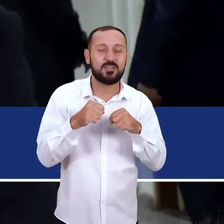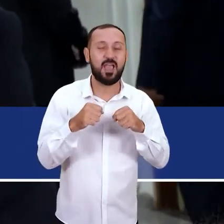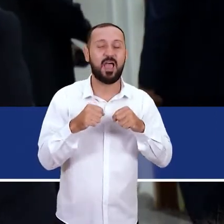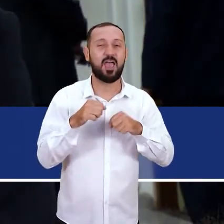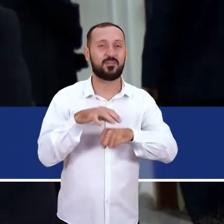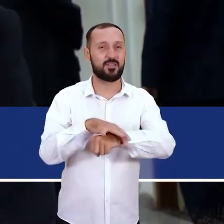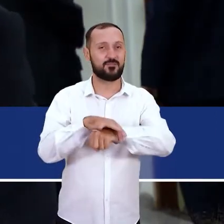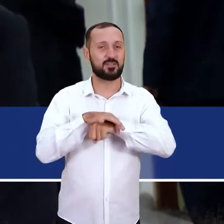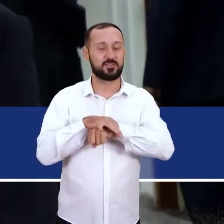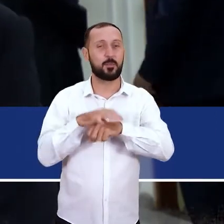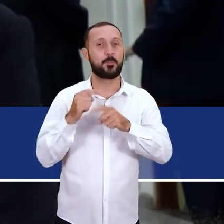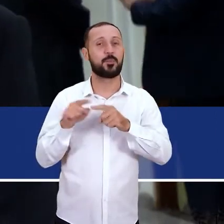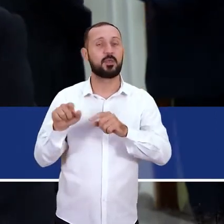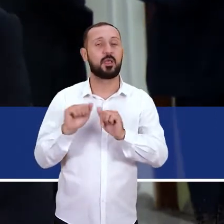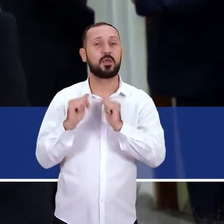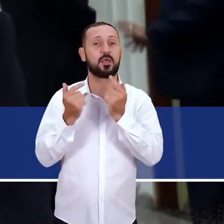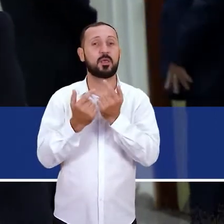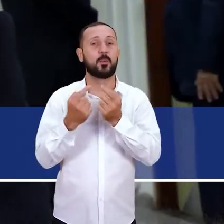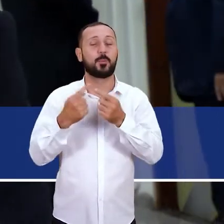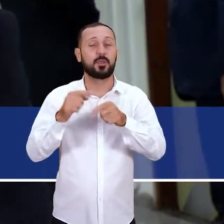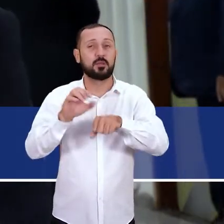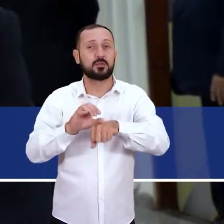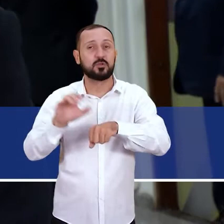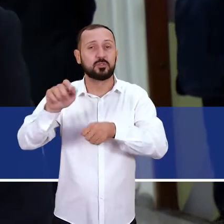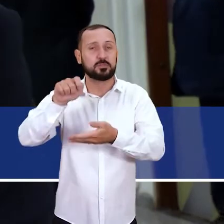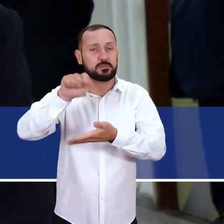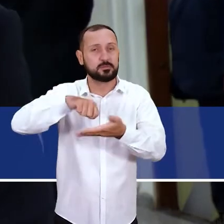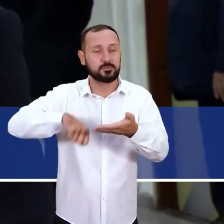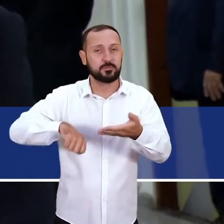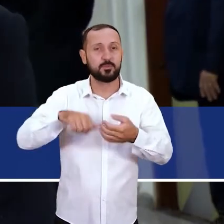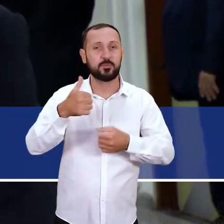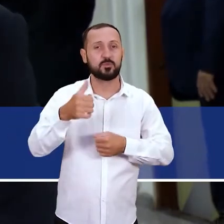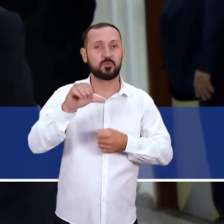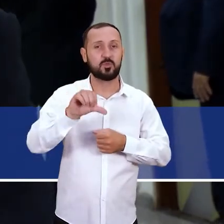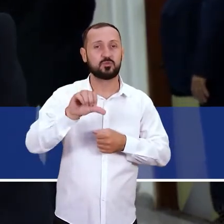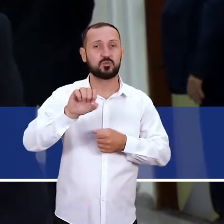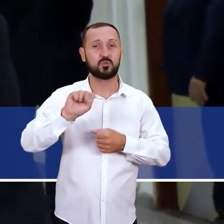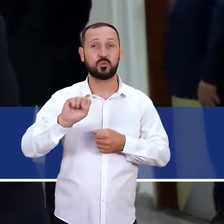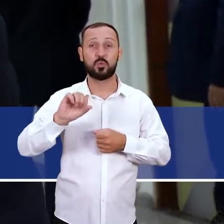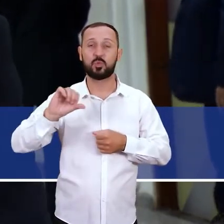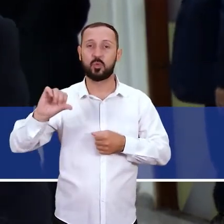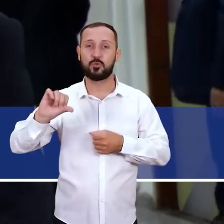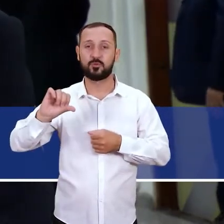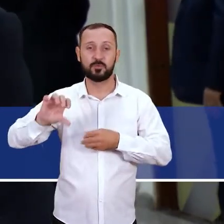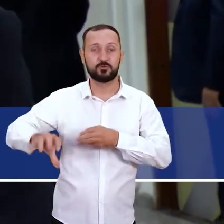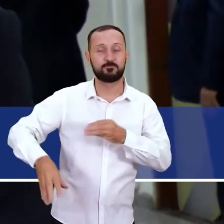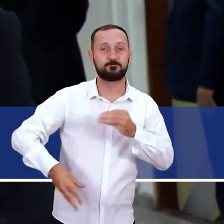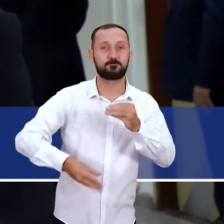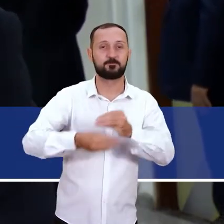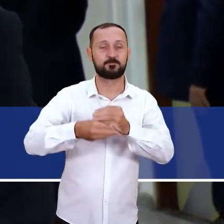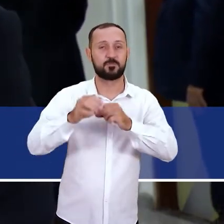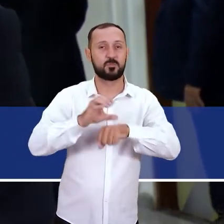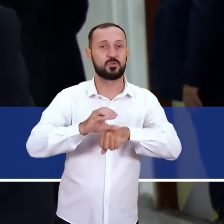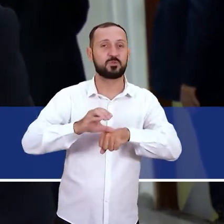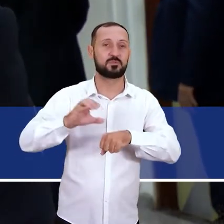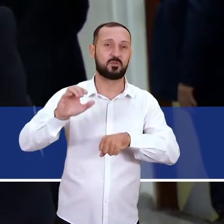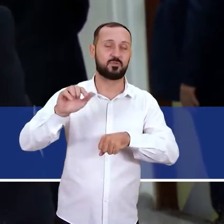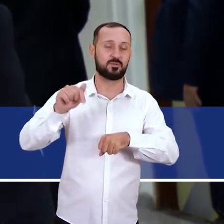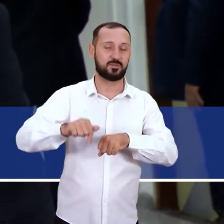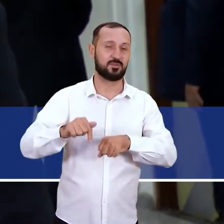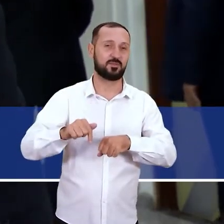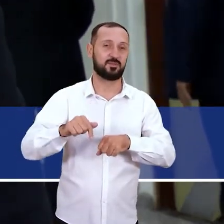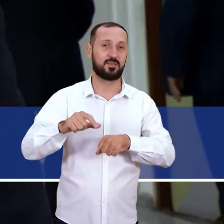Defensoria Pública. Devemos à Assembleia pela Constituinte em 89, porque fomos inseridos na Constituição